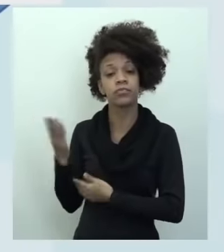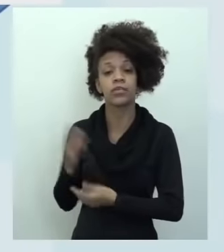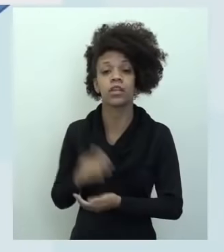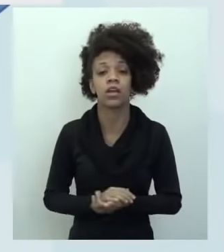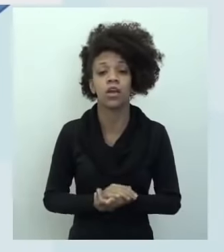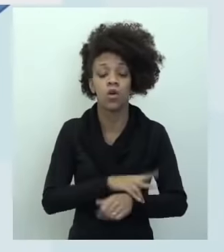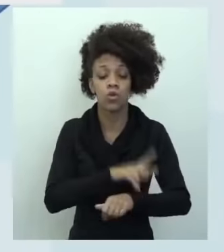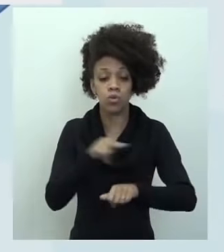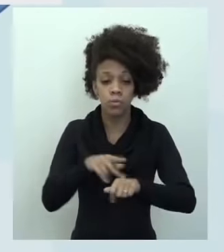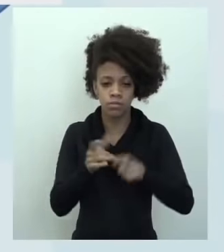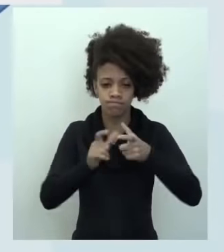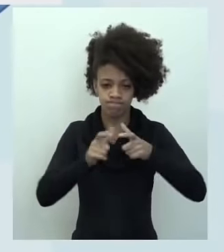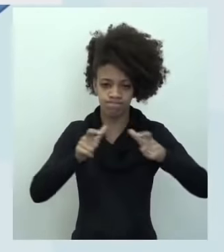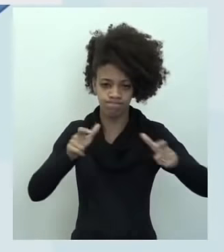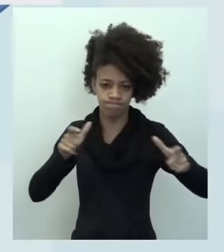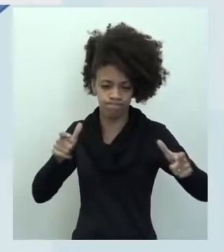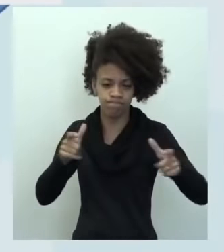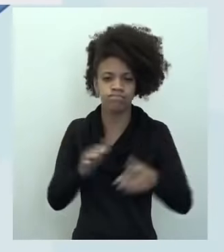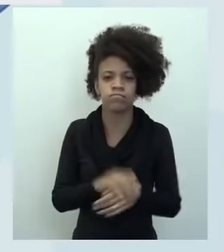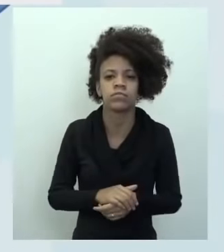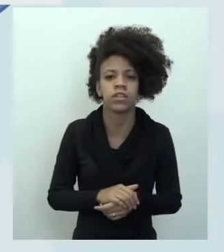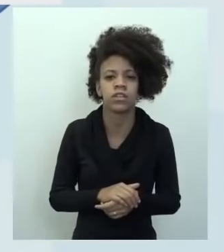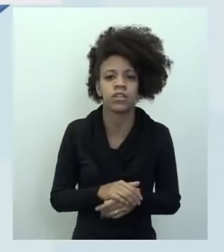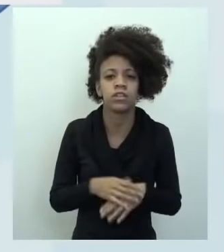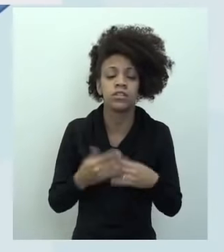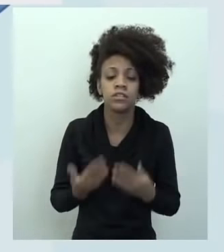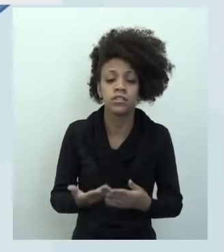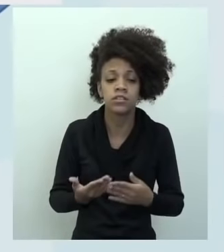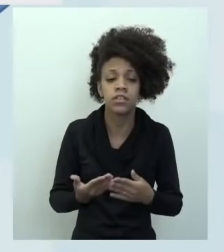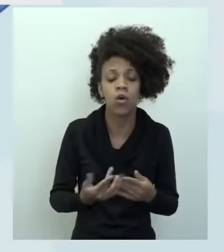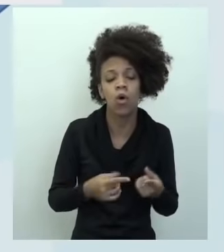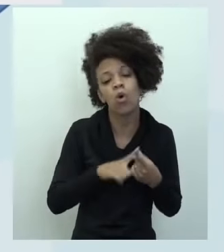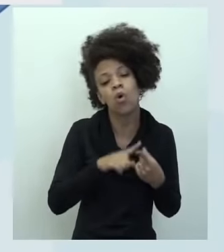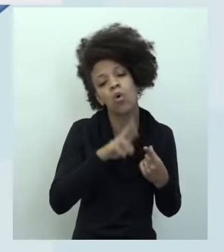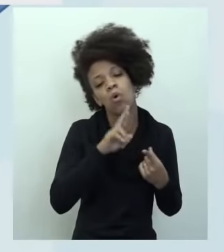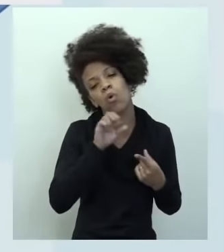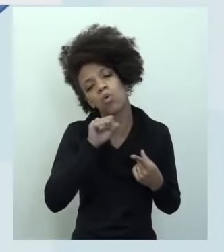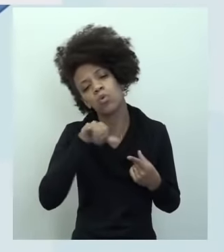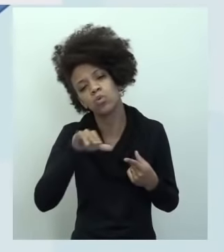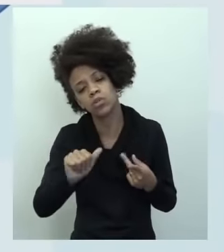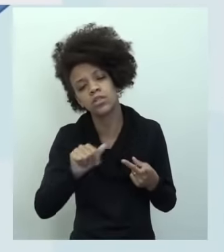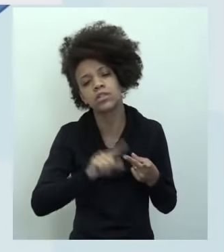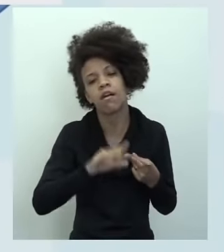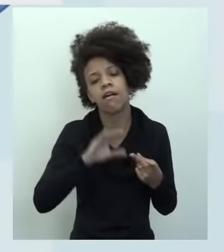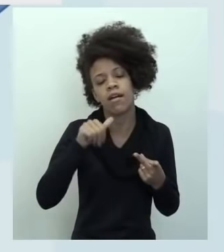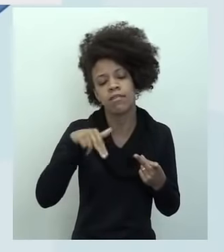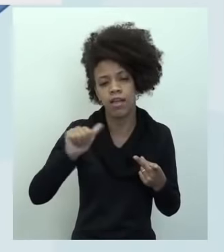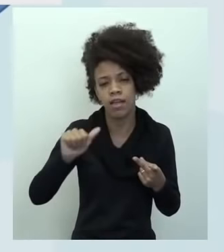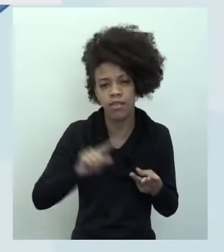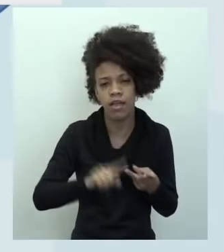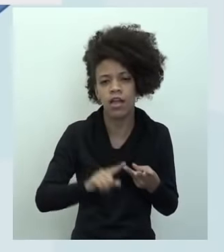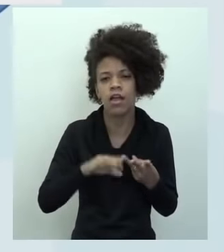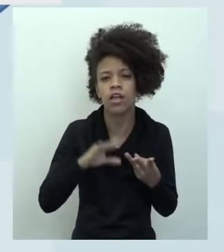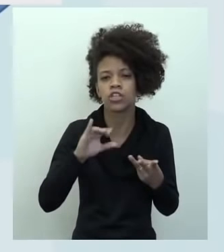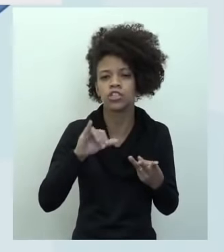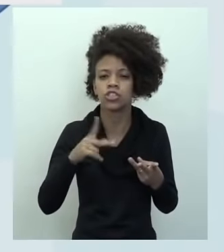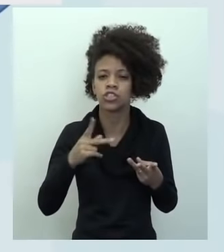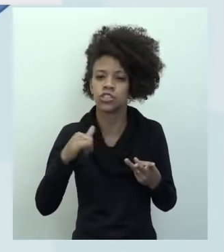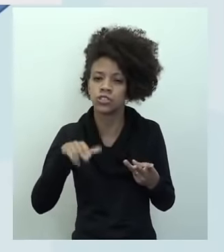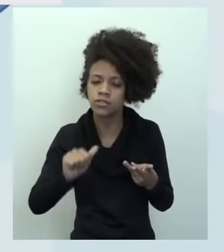mais extensos, né, do mundo. Então ele traz aí Rússia, Canadá, Estados Unidos, China e Brasil, e ele